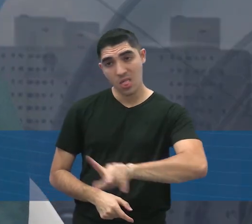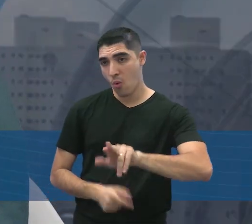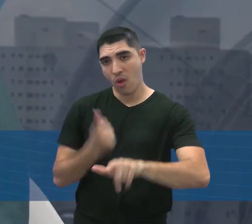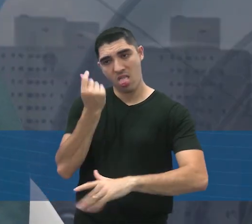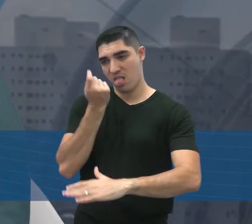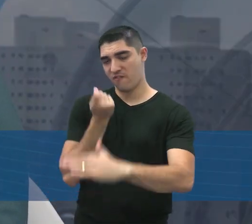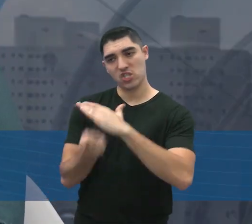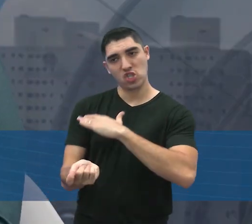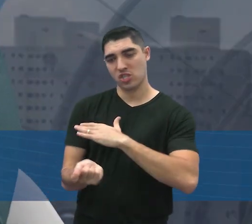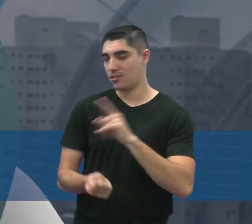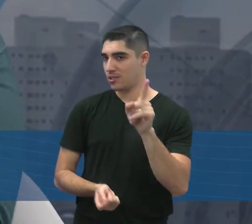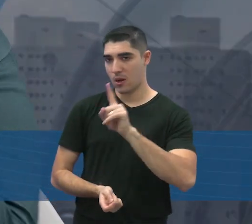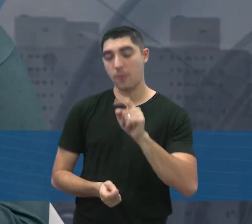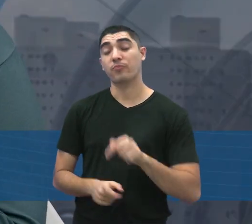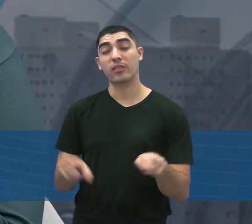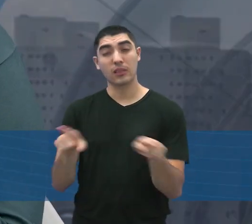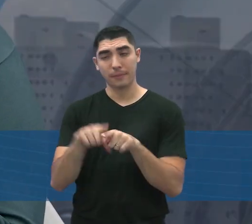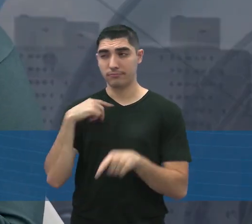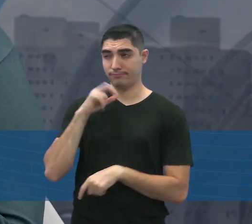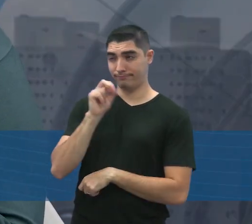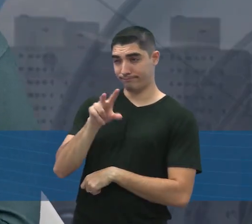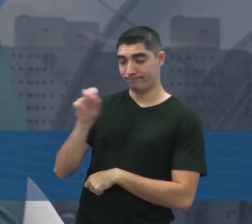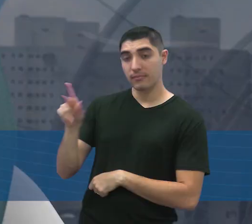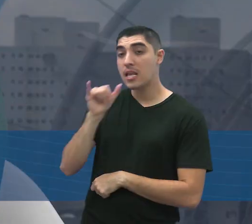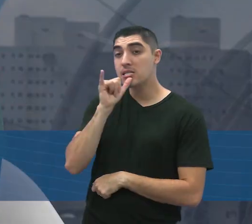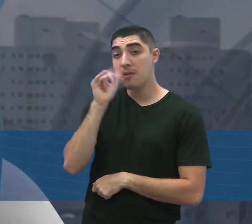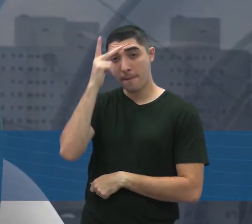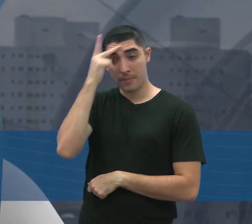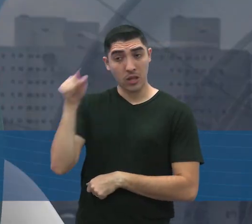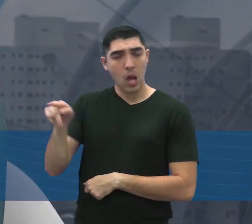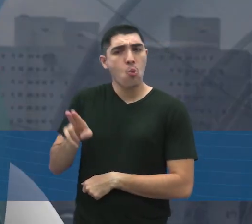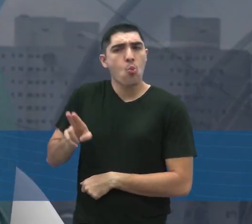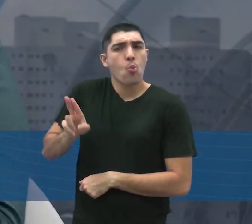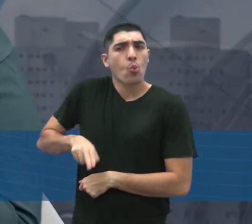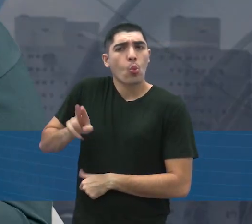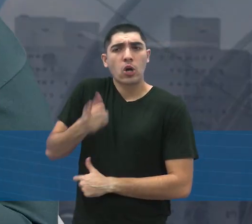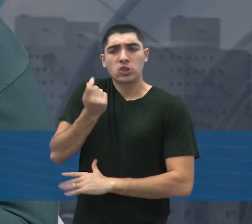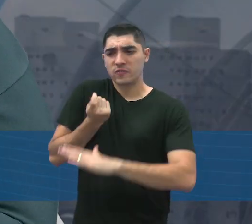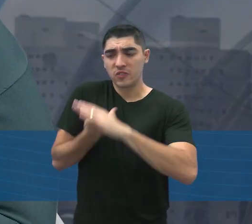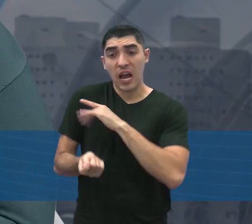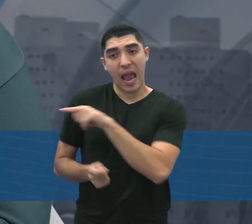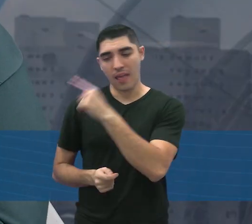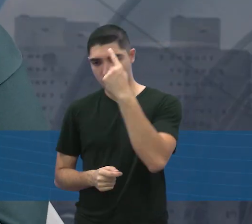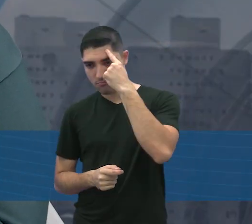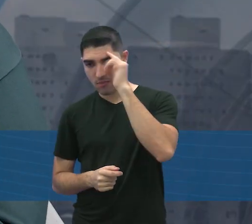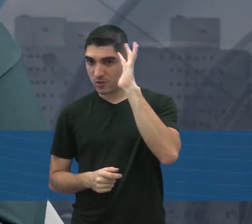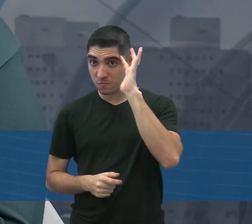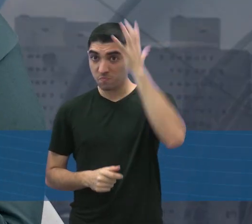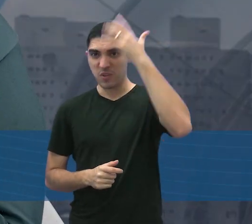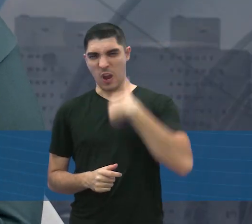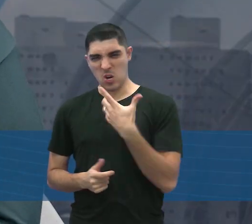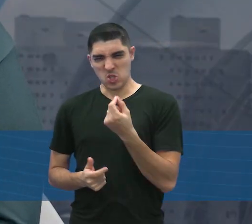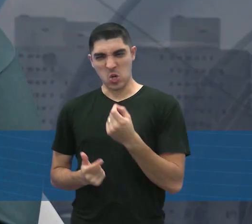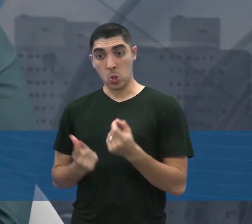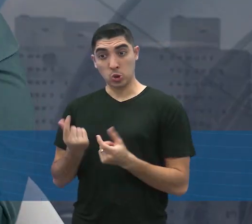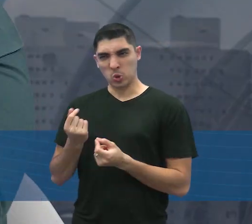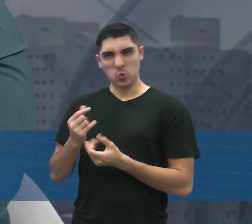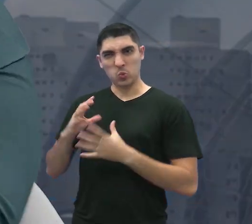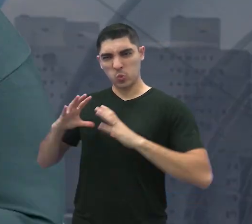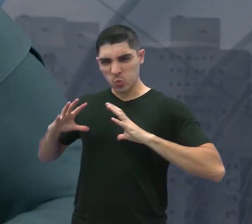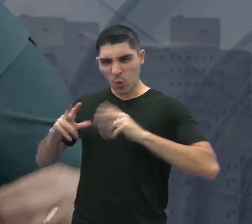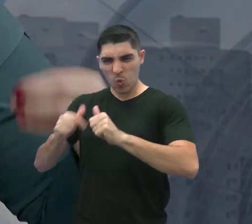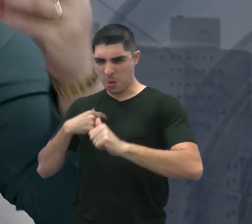um investimento. Outro erro que eu também vejo é a pessoa que nunca investiu e, de repente, ela quer fazer um investimento de alto risco.